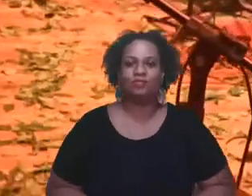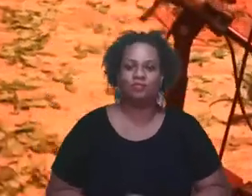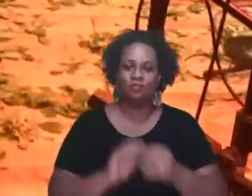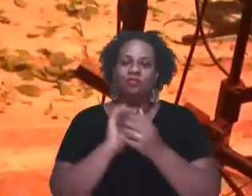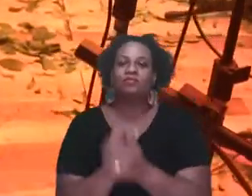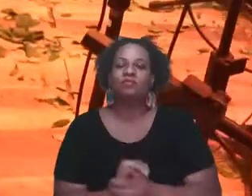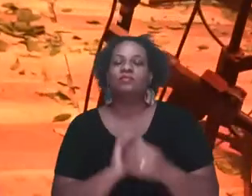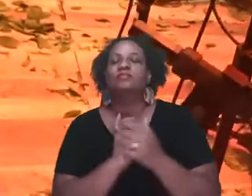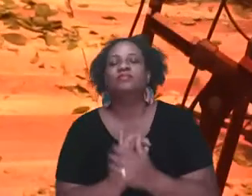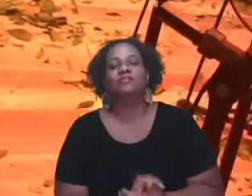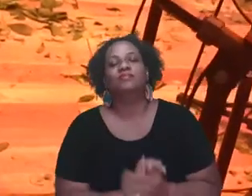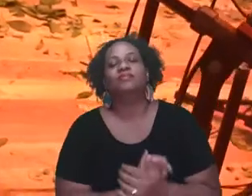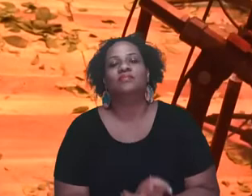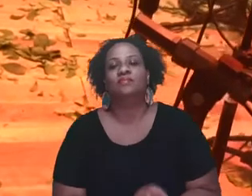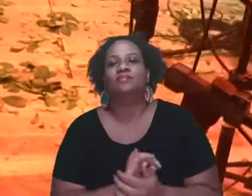e